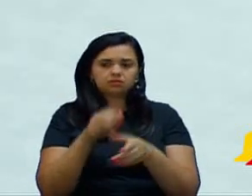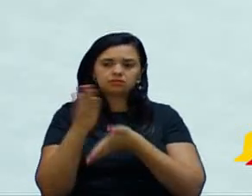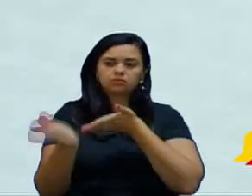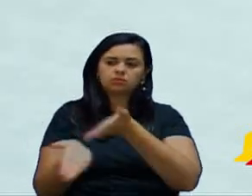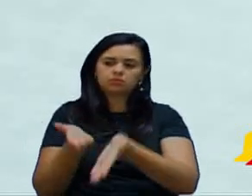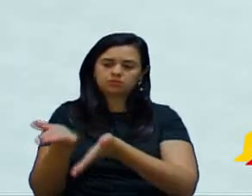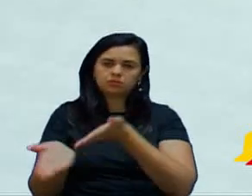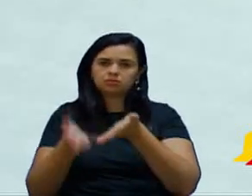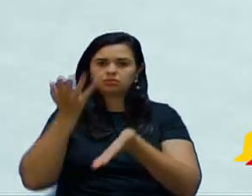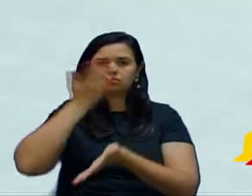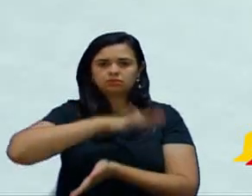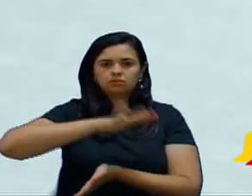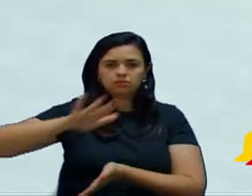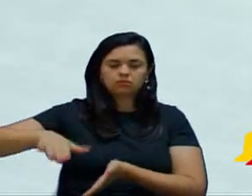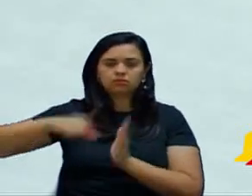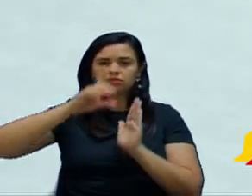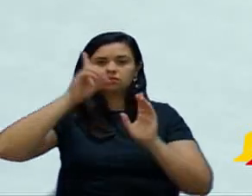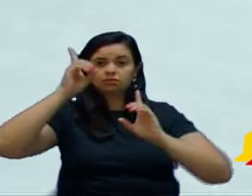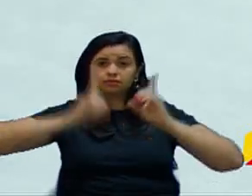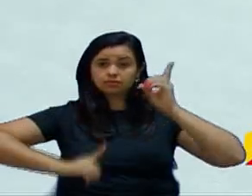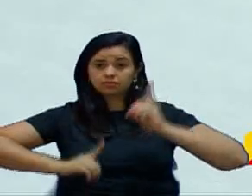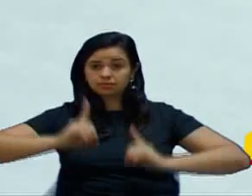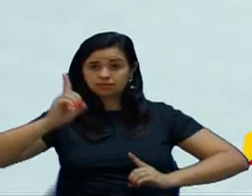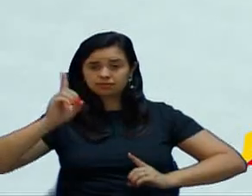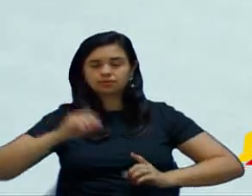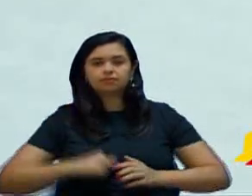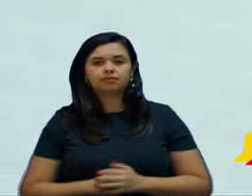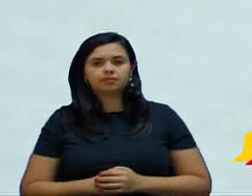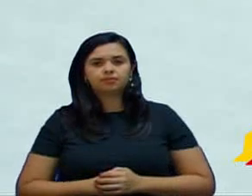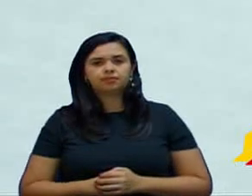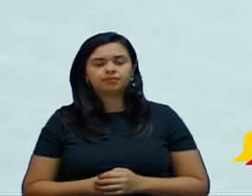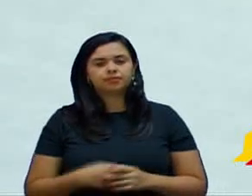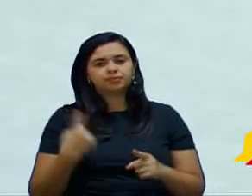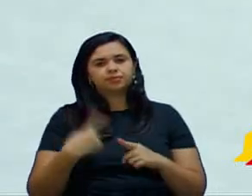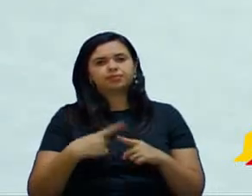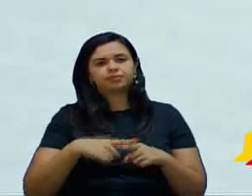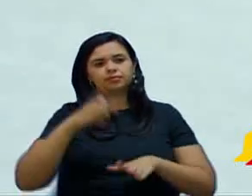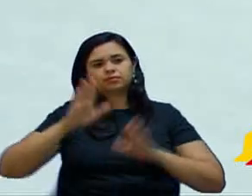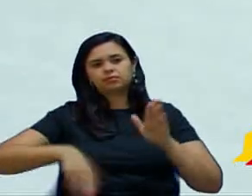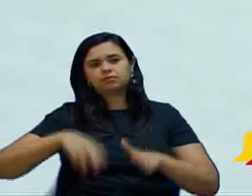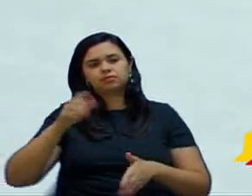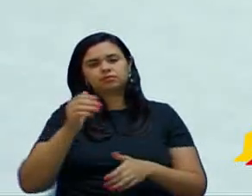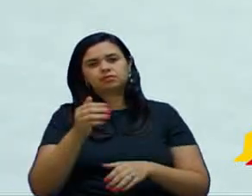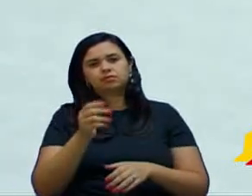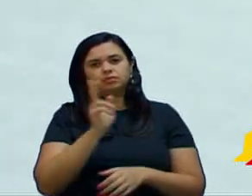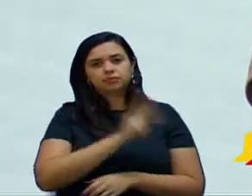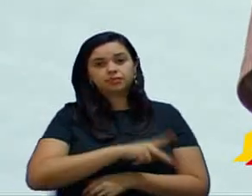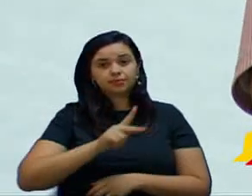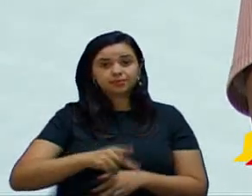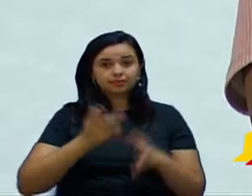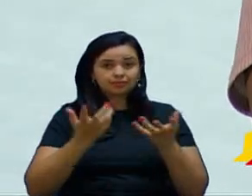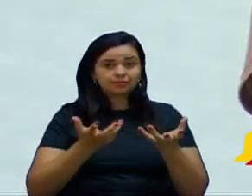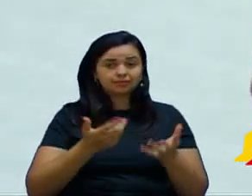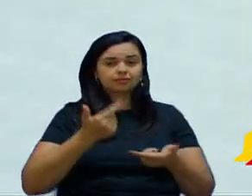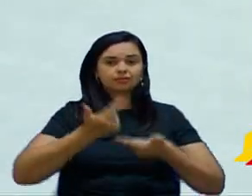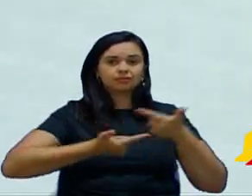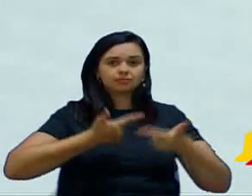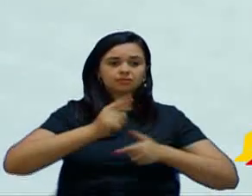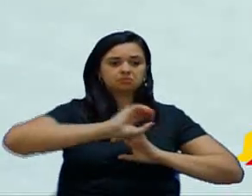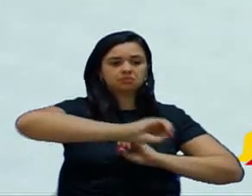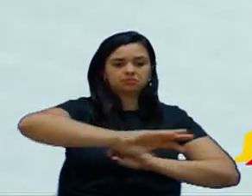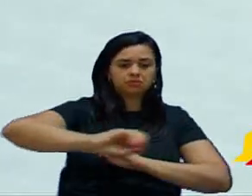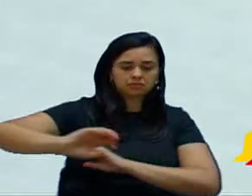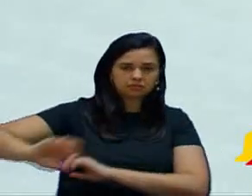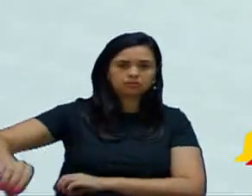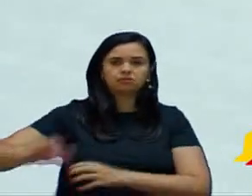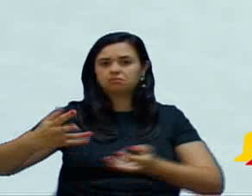criança especial. Porque, muitas vezes, o professor está ali querendo fazer um trabalho pedagogo